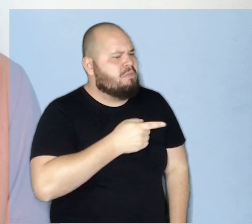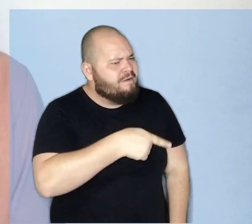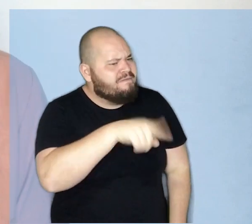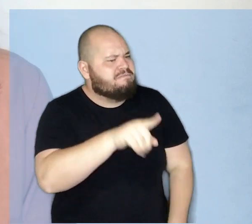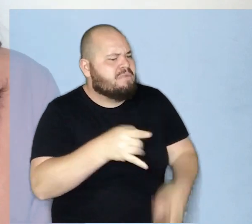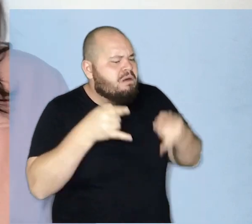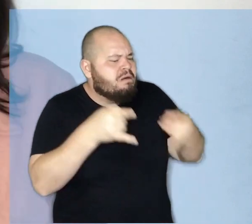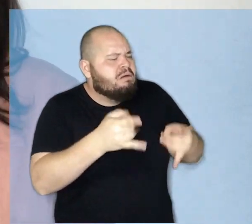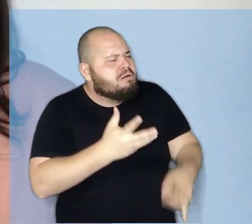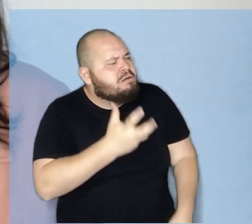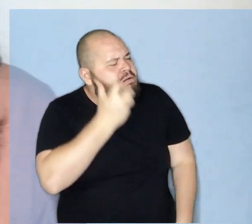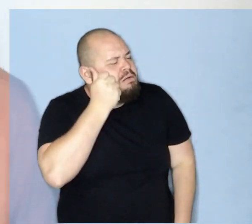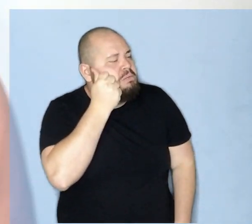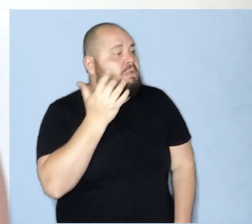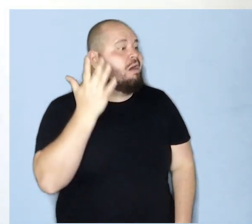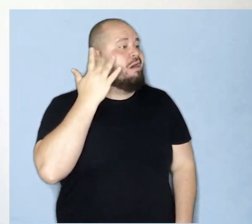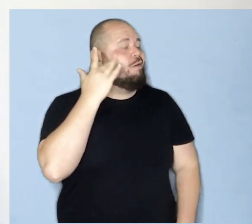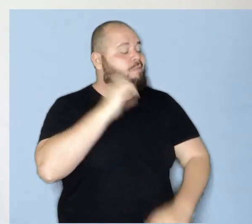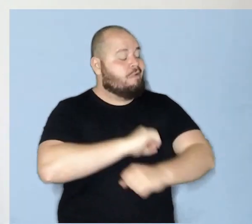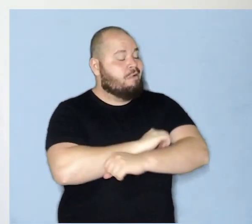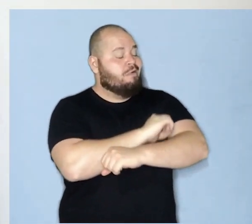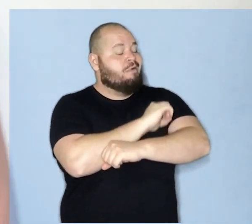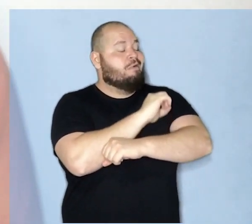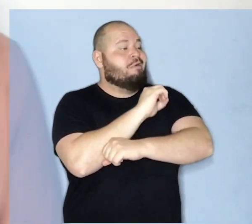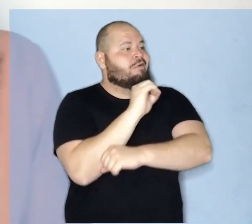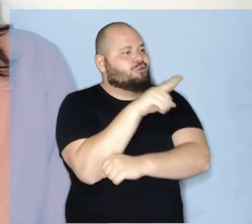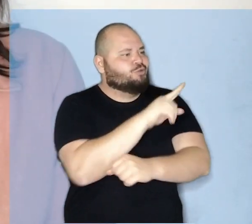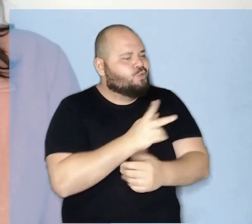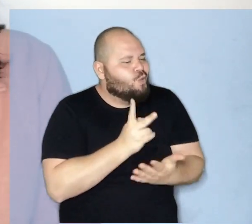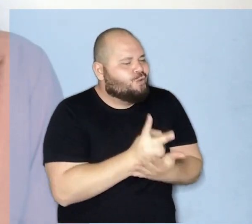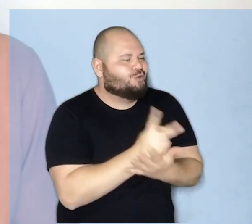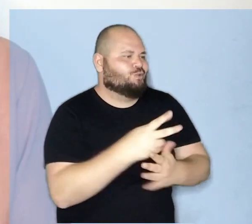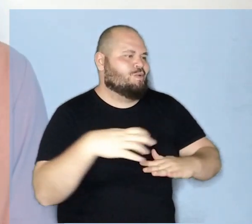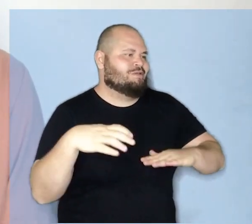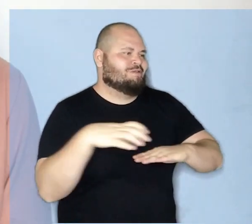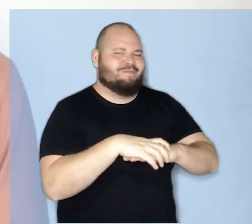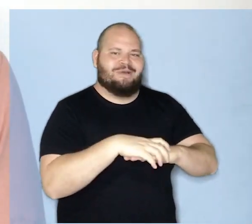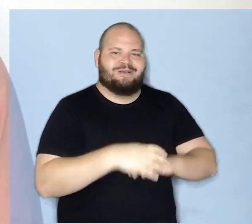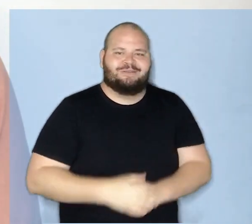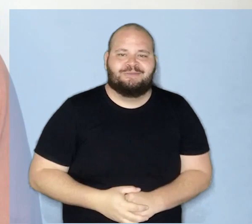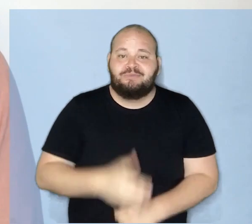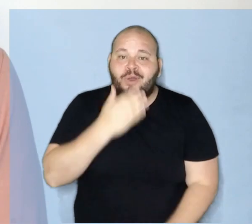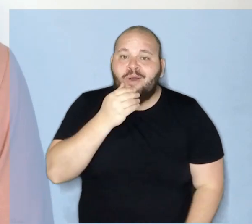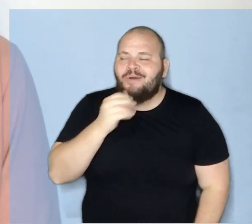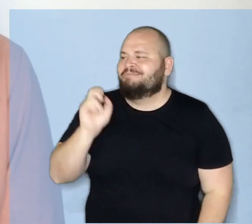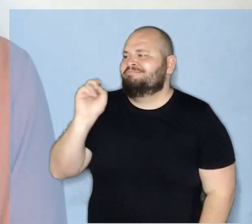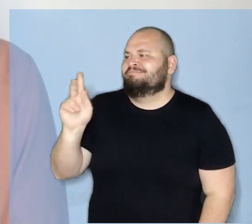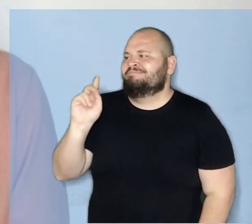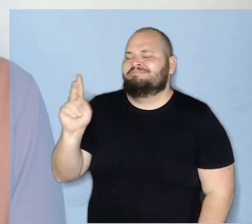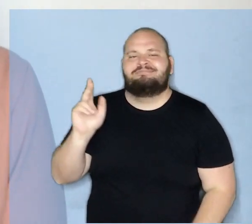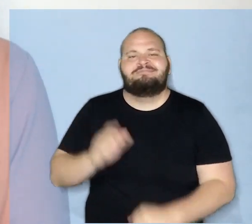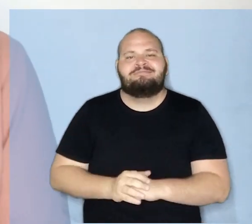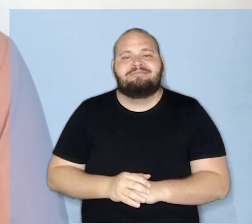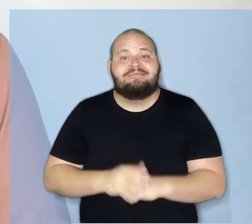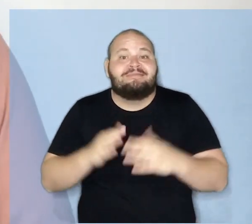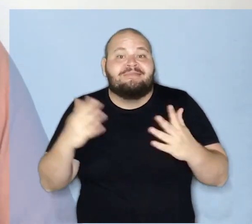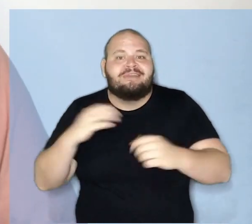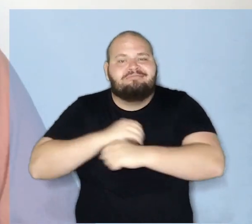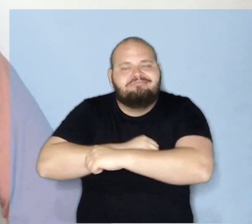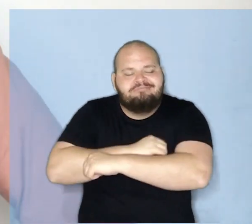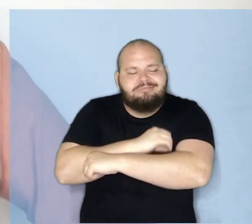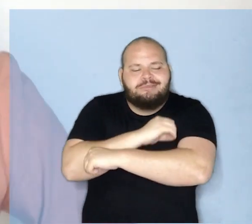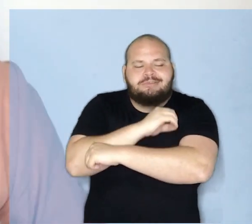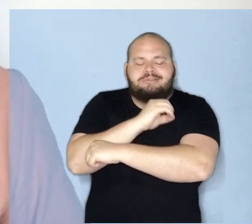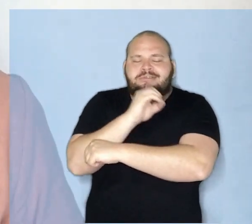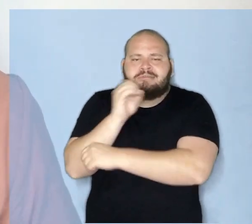para a cama, amanhã de manhã você termina os sapatos. E foi o que ele fez. Na manhã seguinte, como